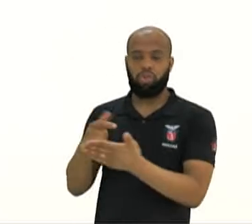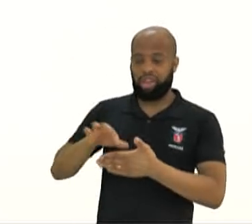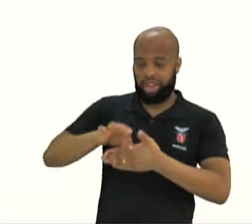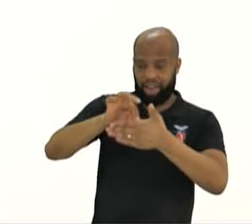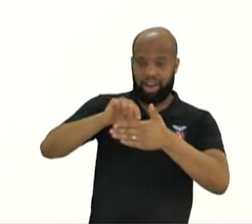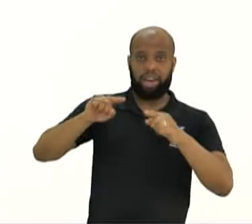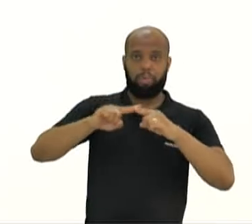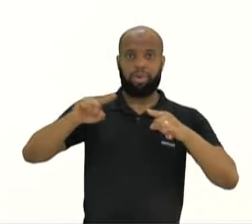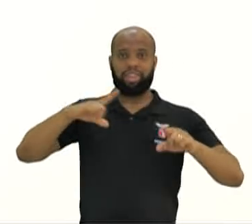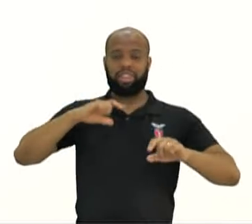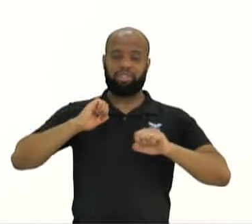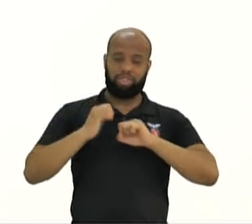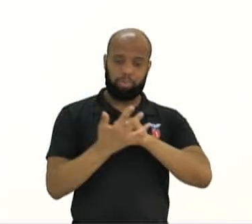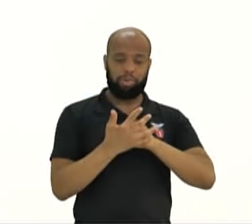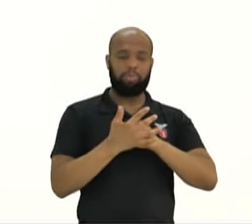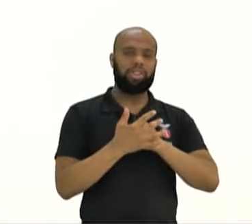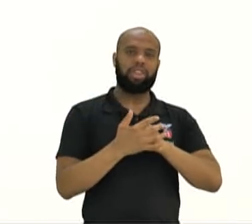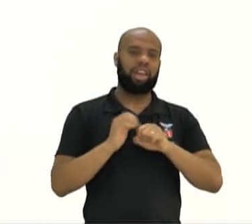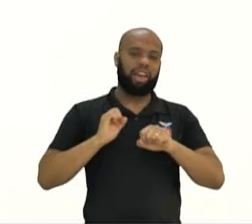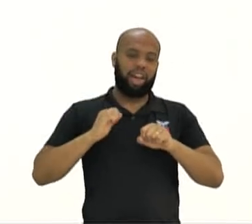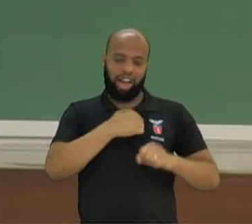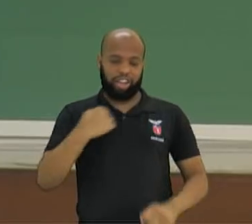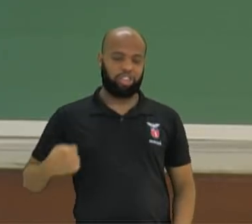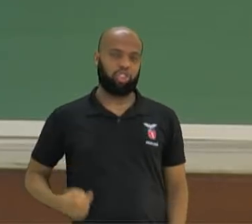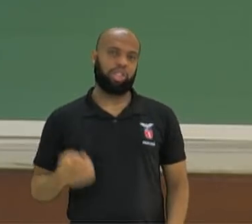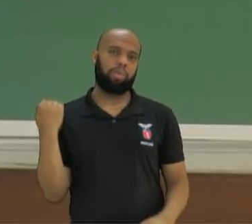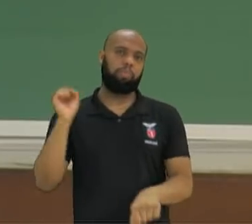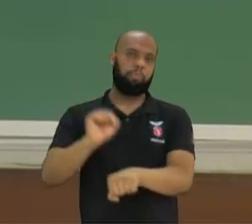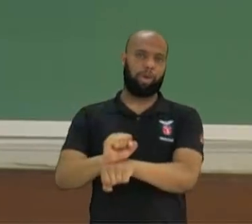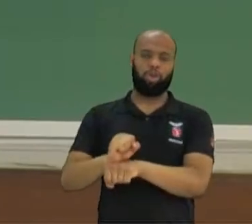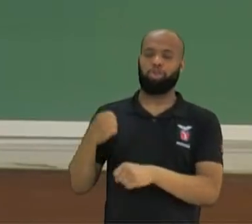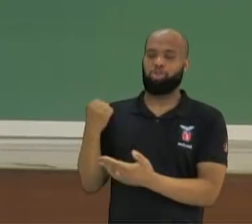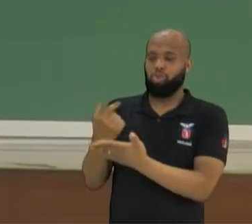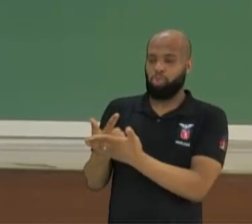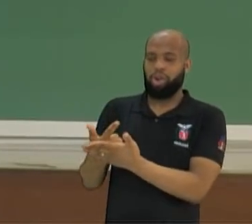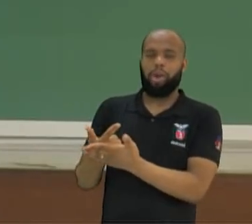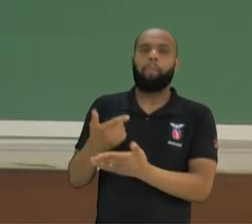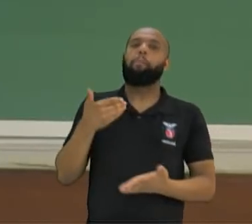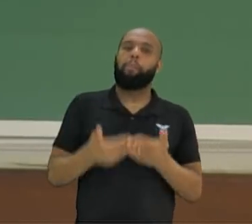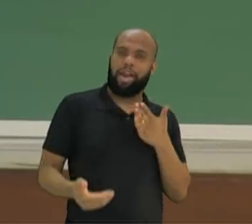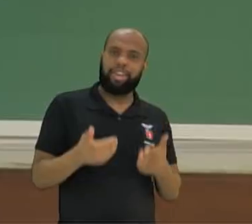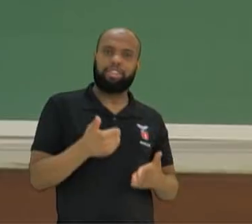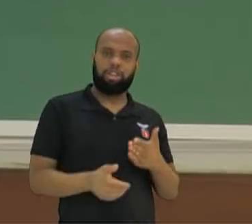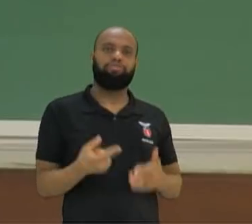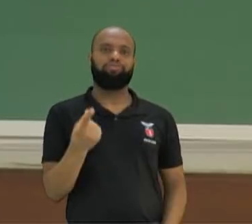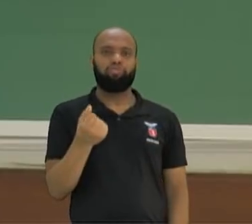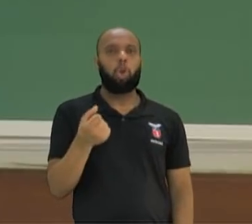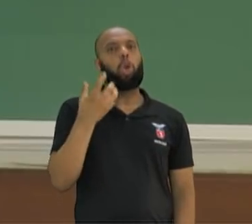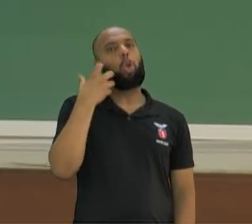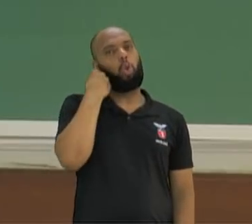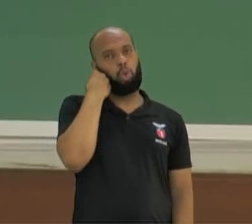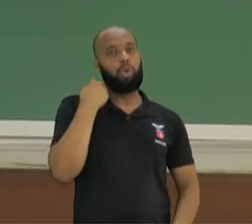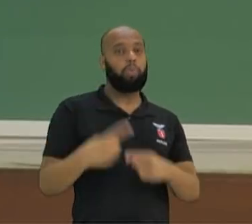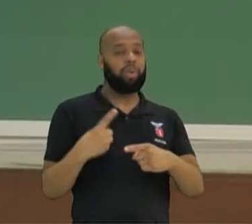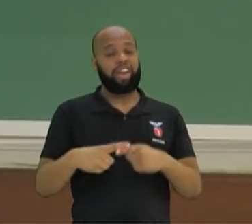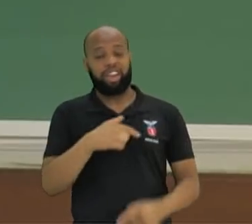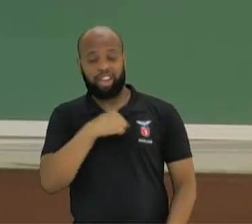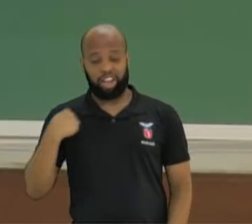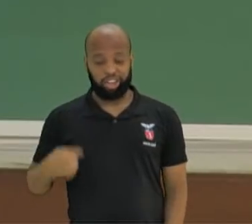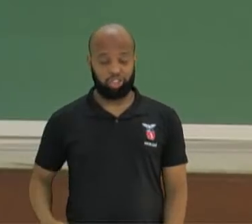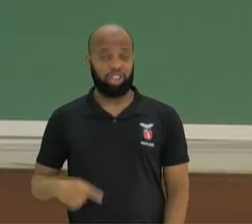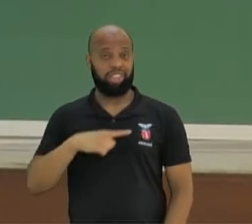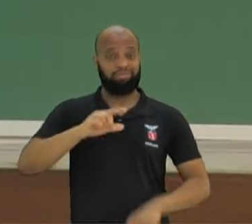pandemia, a China sai de cena, é lógico que a perda econômica para a Austrália é muito grande. Repito, a China é um país gigantesco,